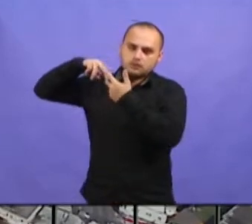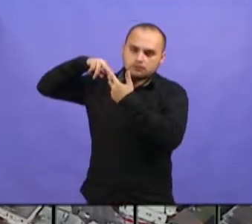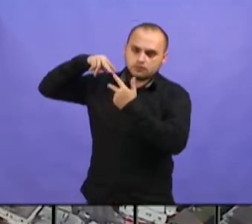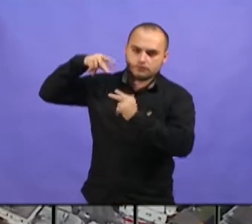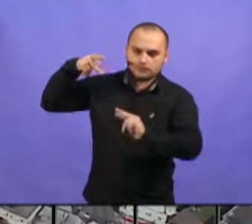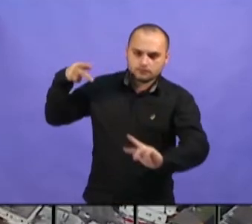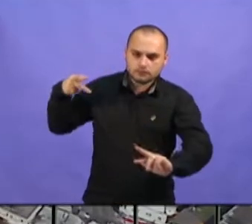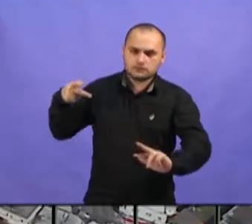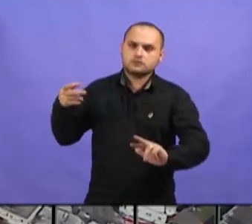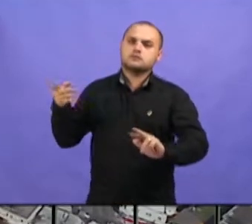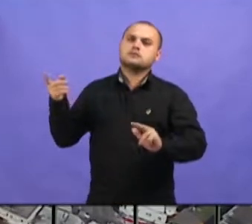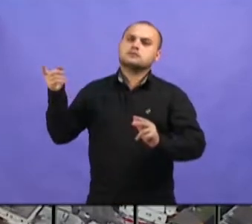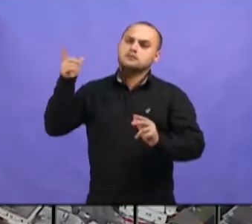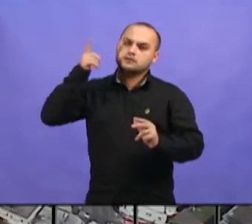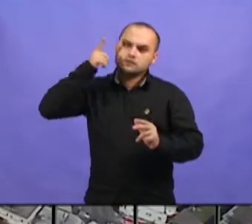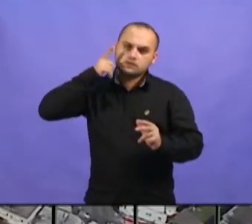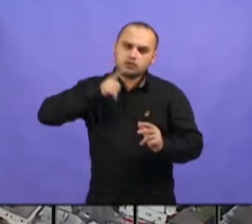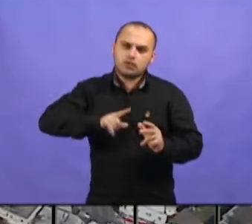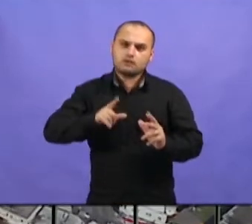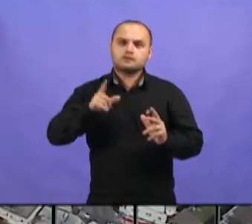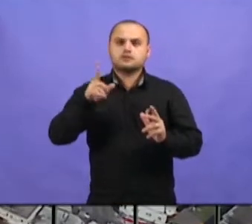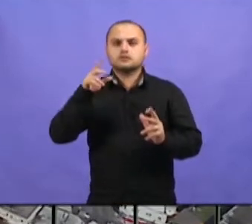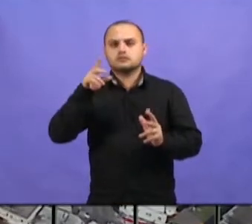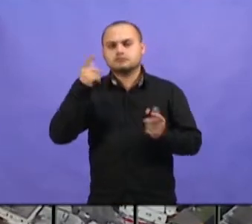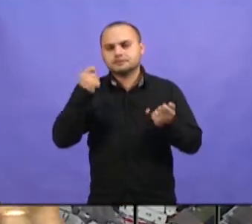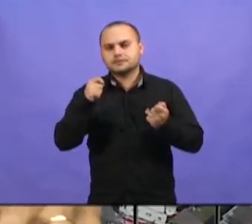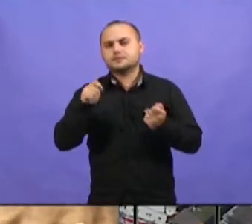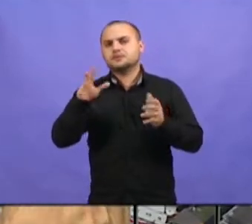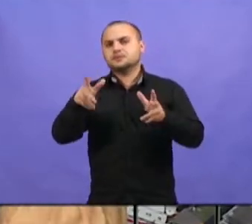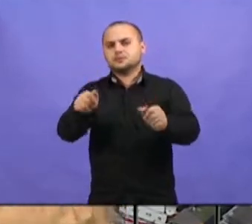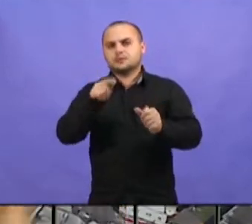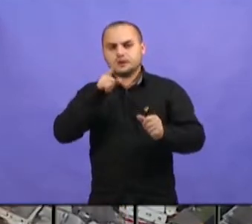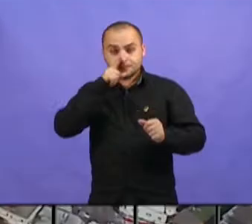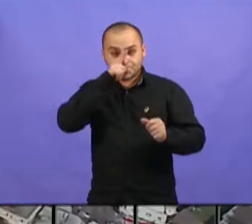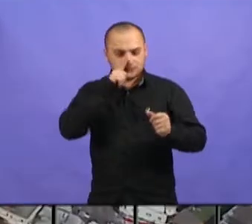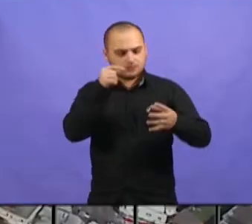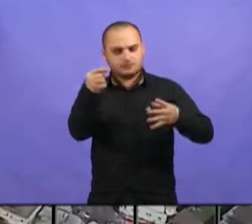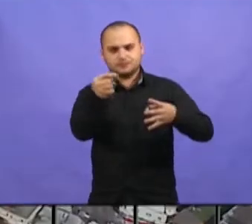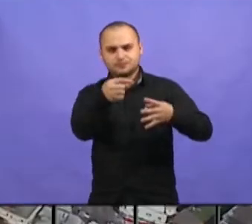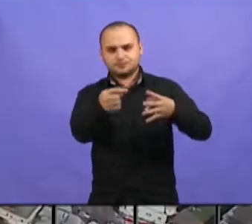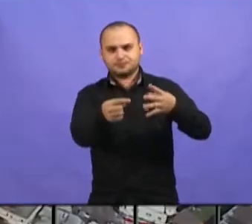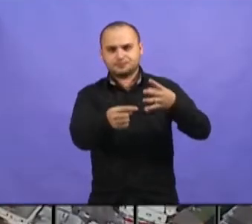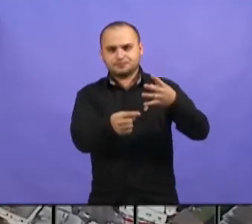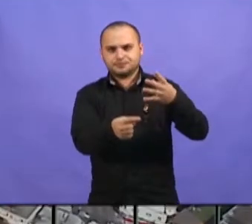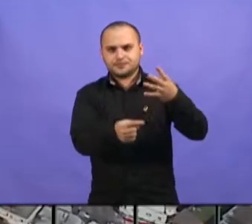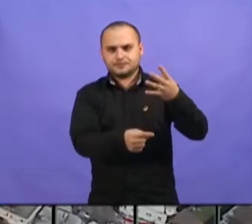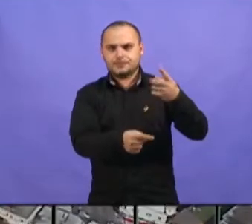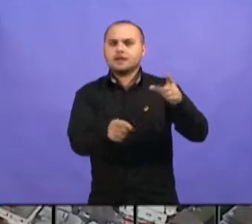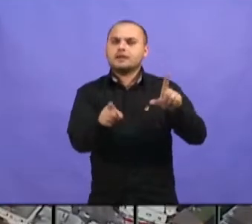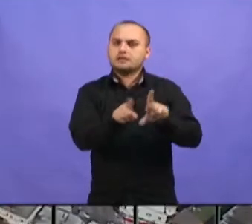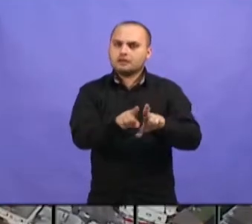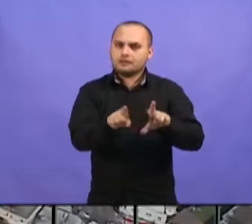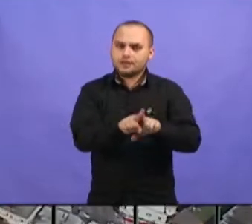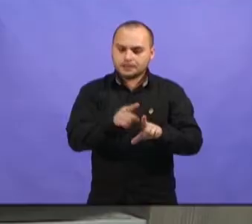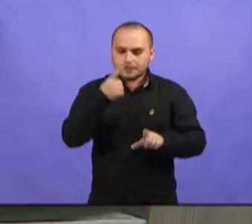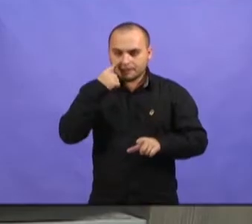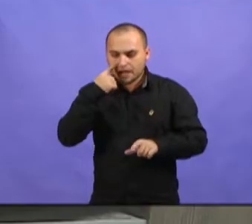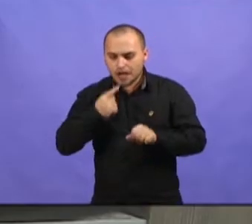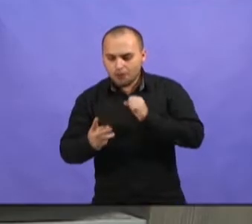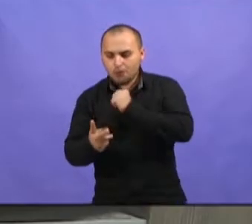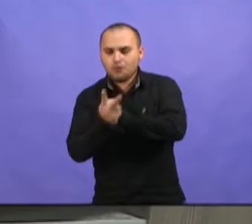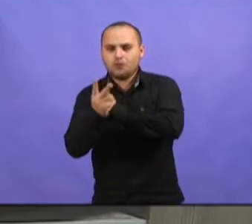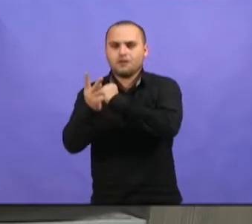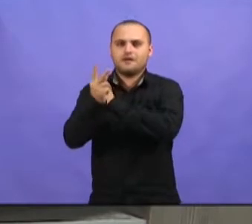novo a história dos fatores de risco e a manutenção da exposição desses fatores,